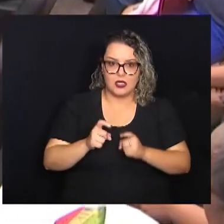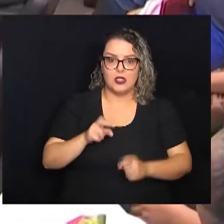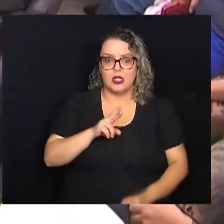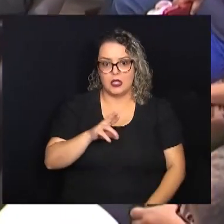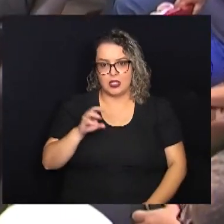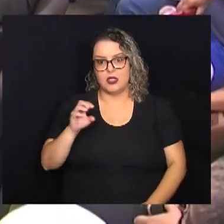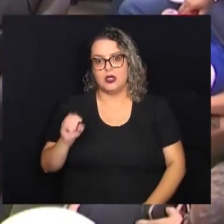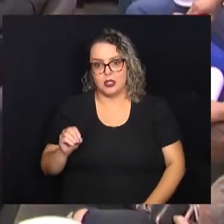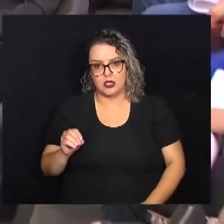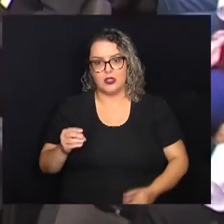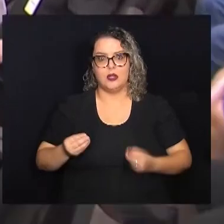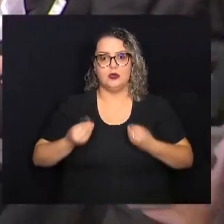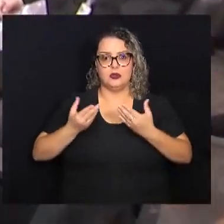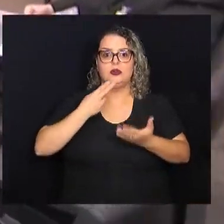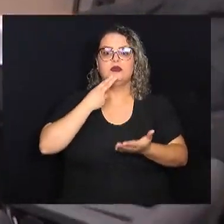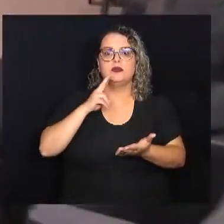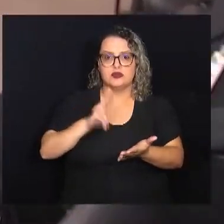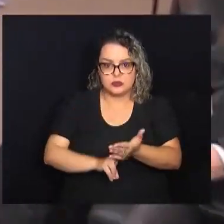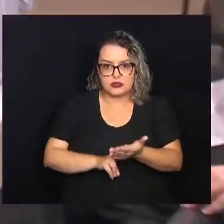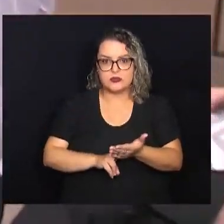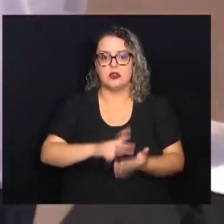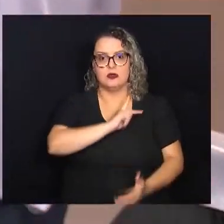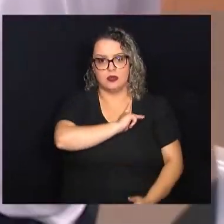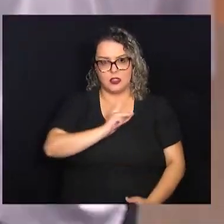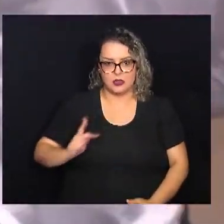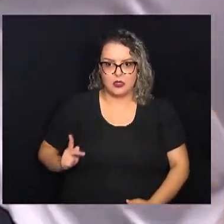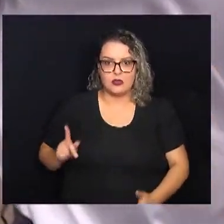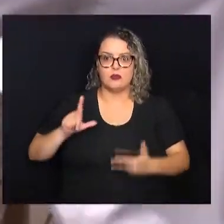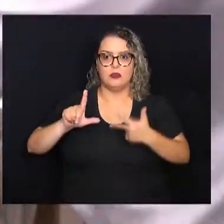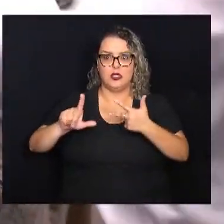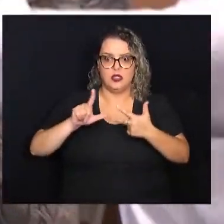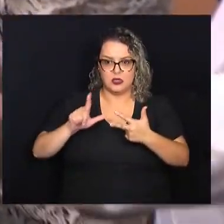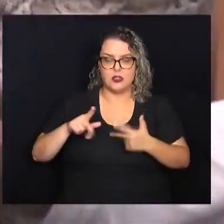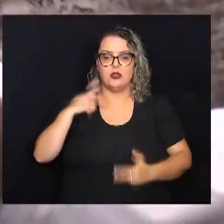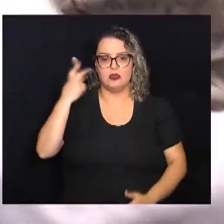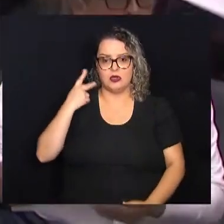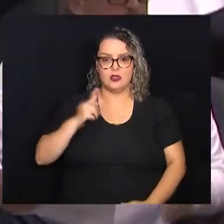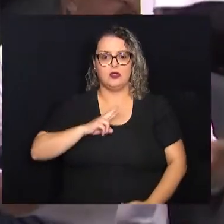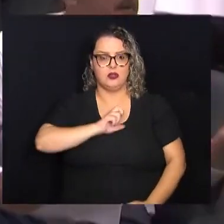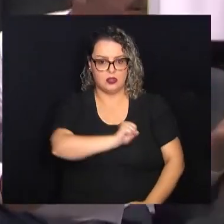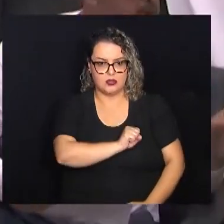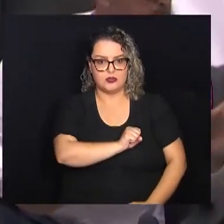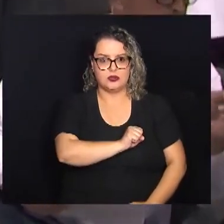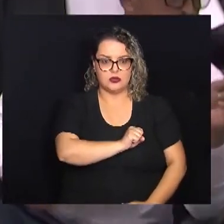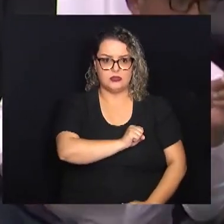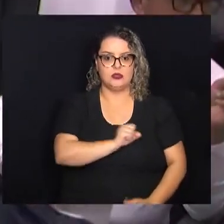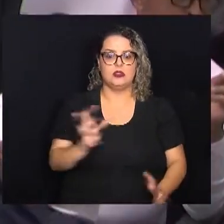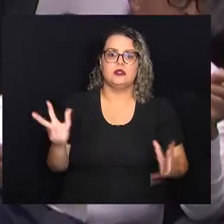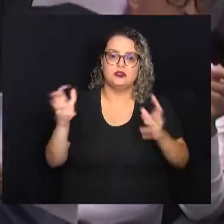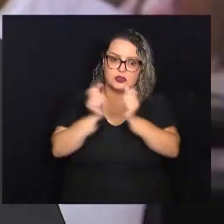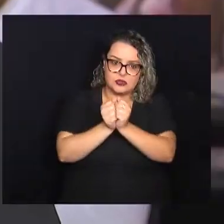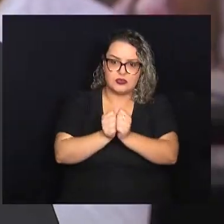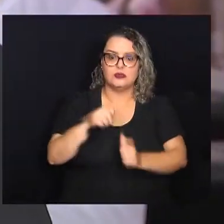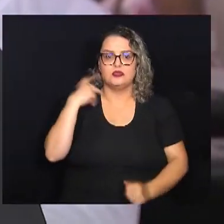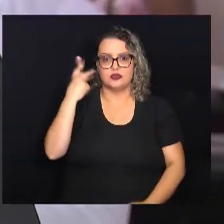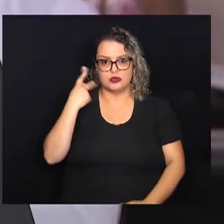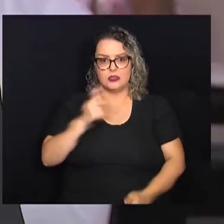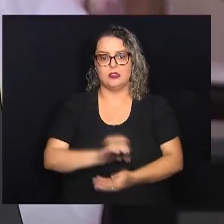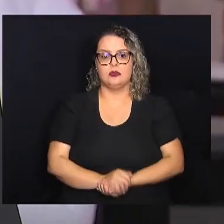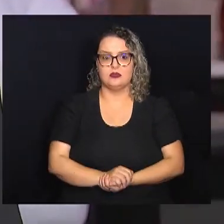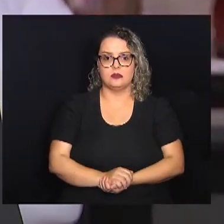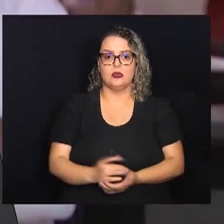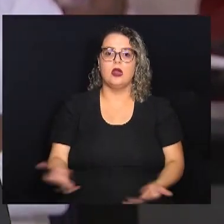ordinária. Entregaram uma carta para o presidente do Legislativo, o vereador Luiz Rossini, e se reuniram com os parlamentares. Eles